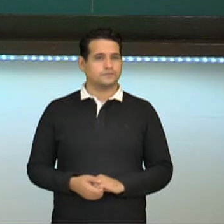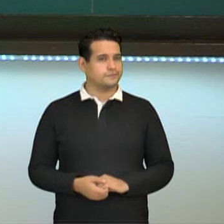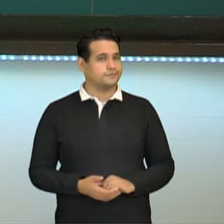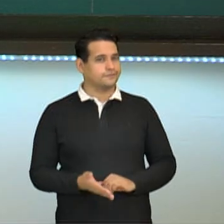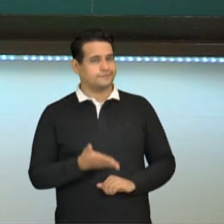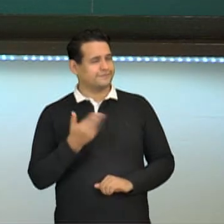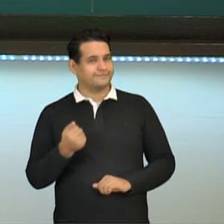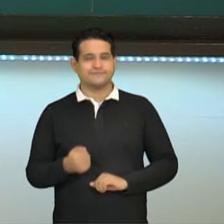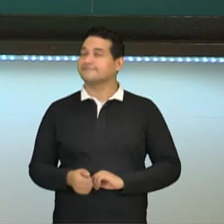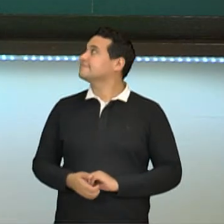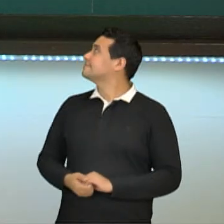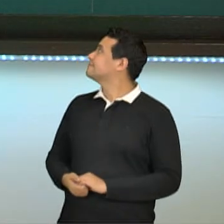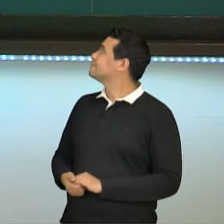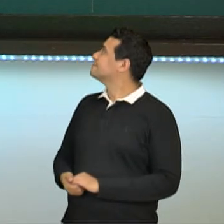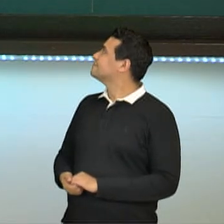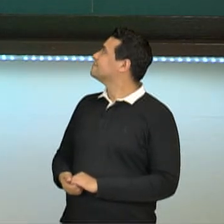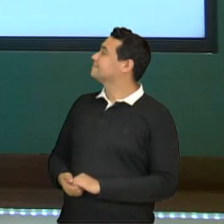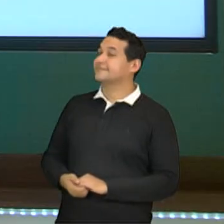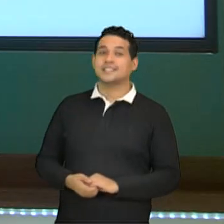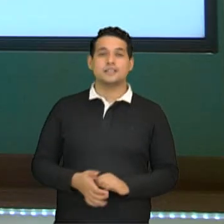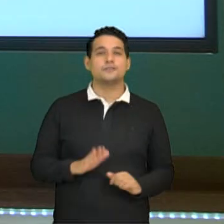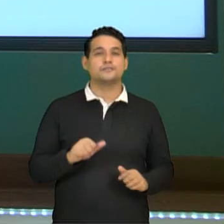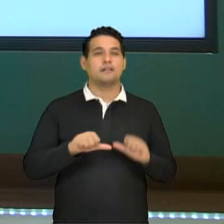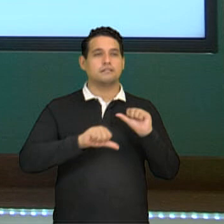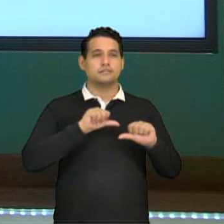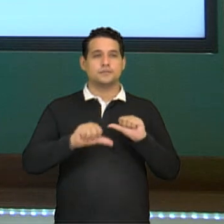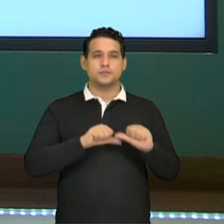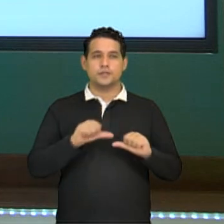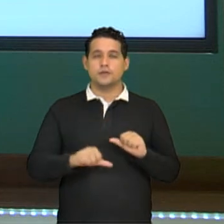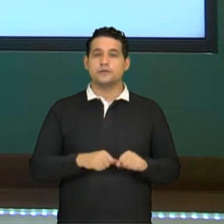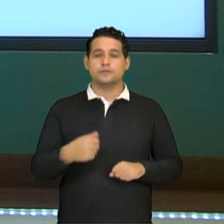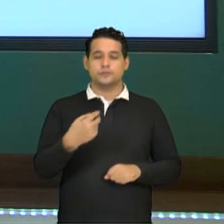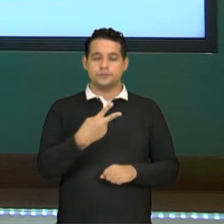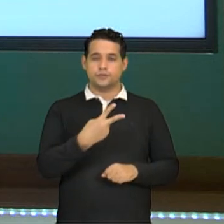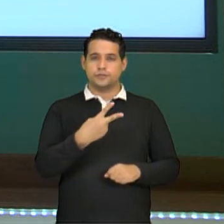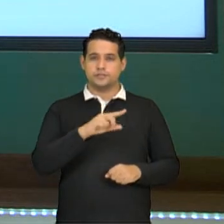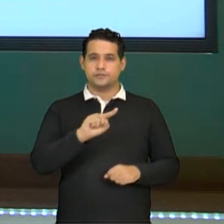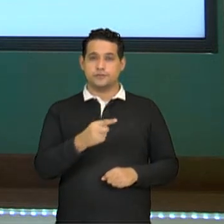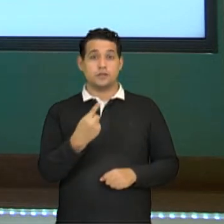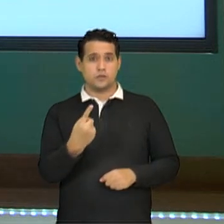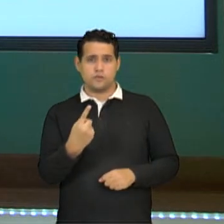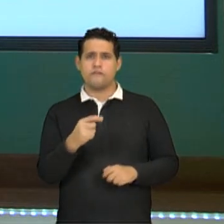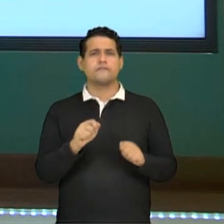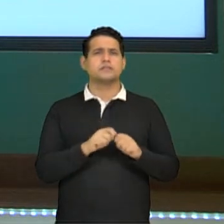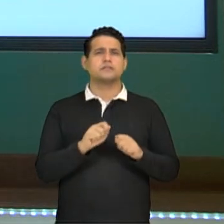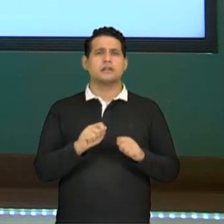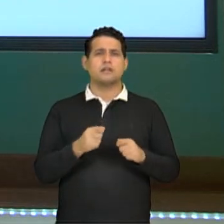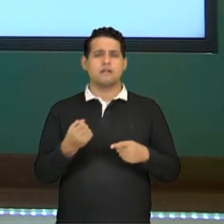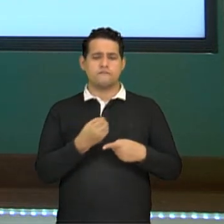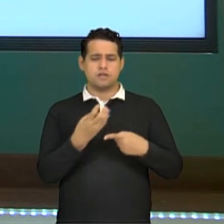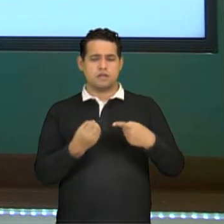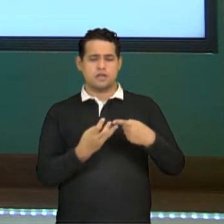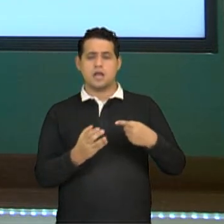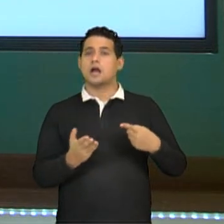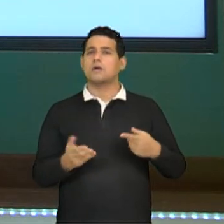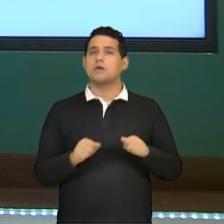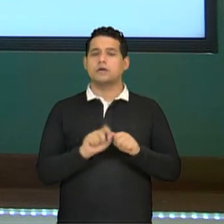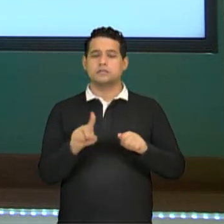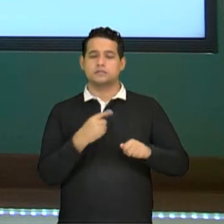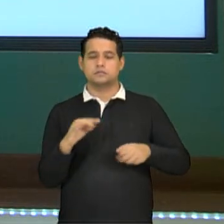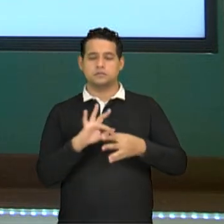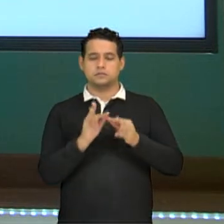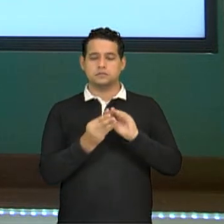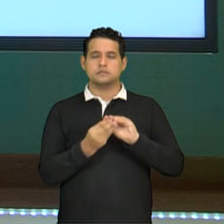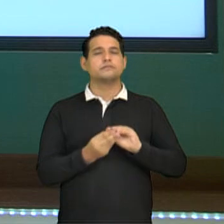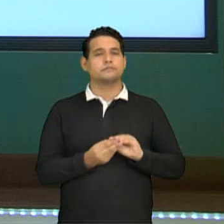Vamos lá, pessoal? Então, olha lá, transformamos o 2,1 em fração, ok? E agora, nós